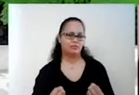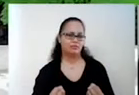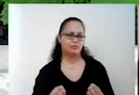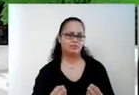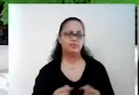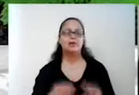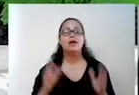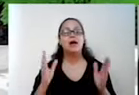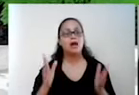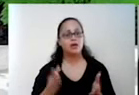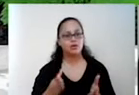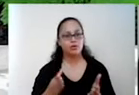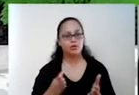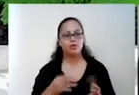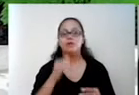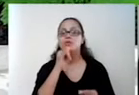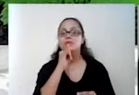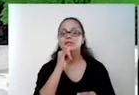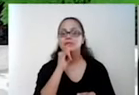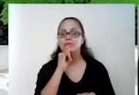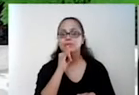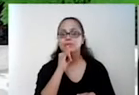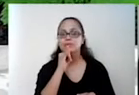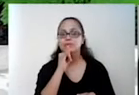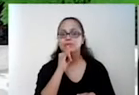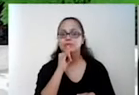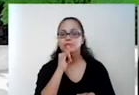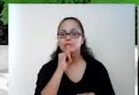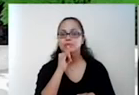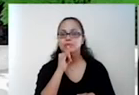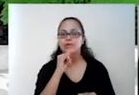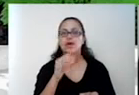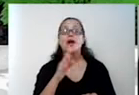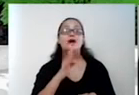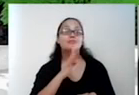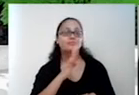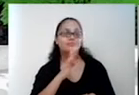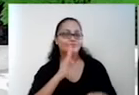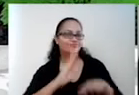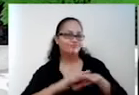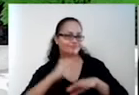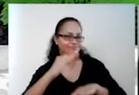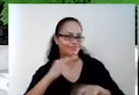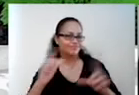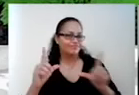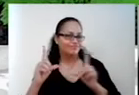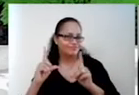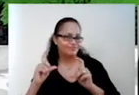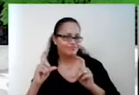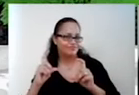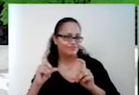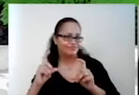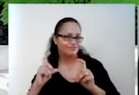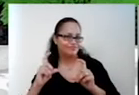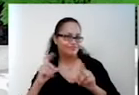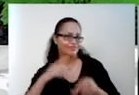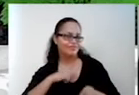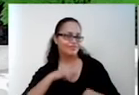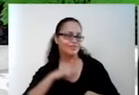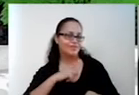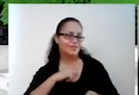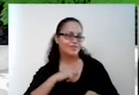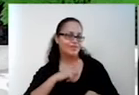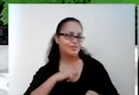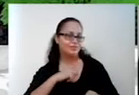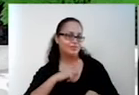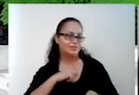Agora vamos mostrar alguns exemplos de pteridófitas. Começar pela mais conhecida, pelas samambaias. Nessa figura nós temos, do lado